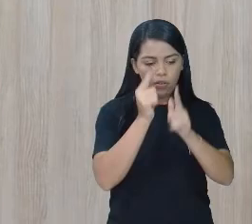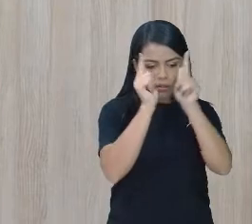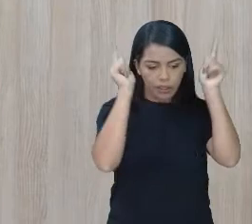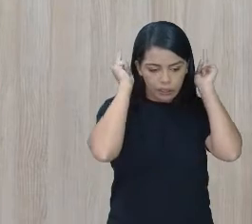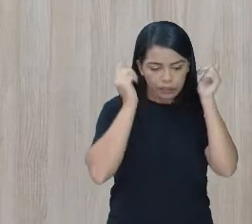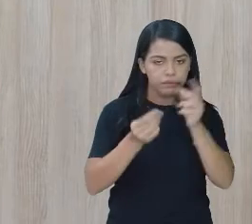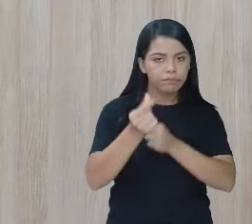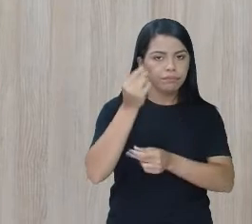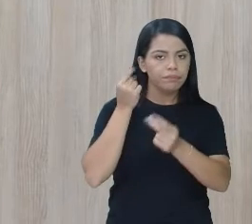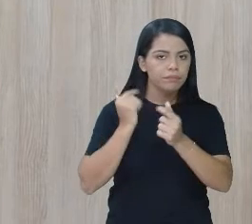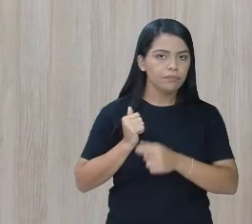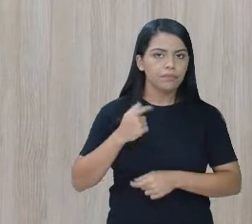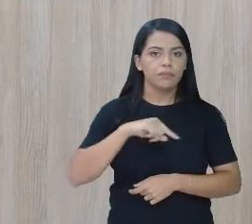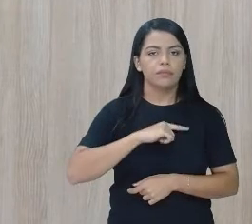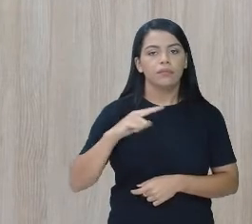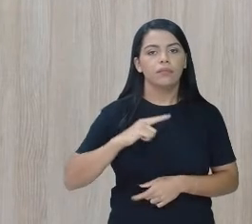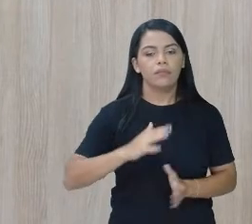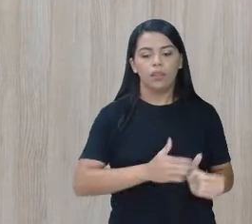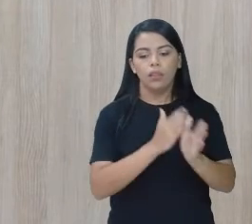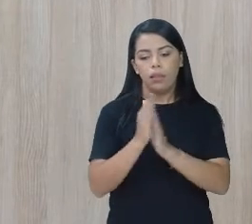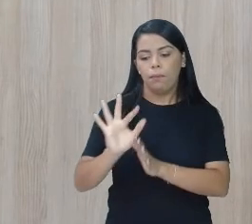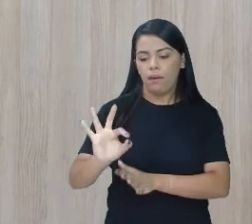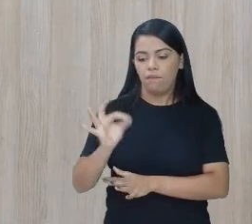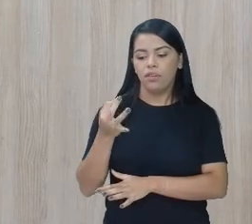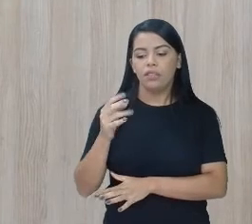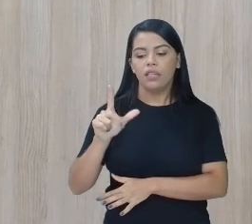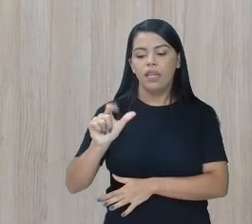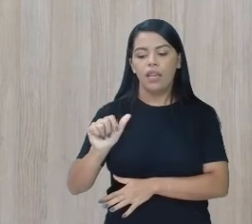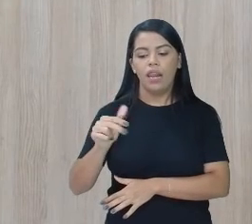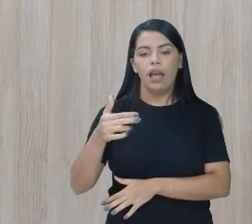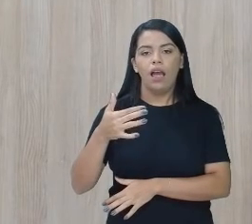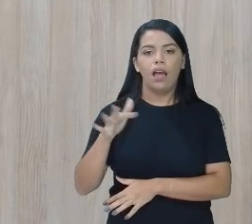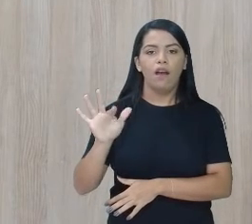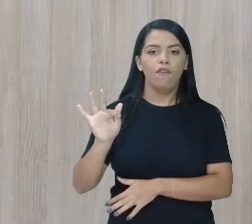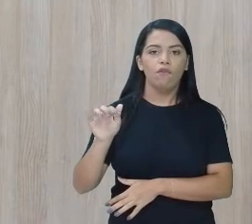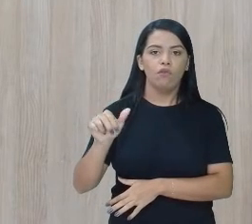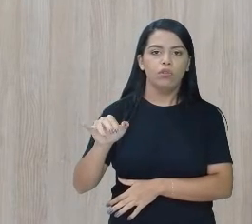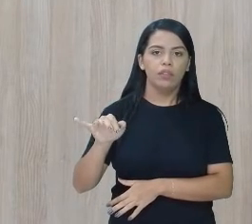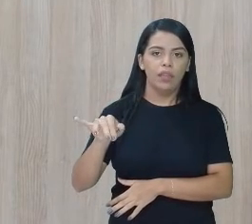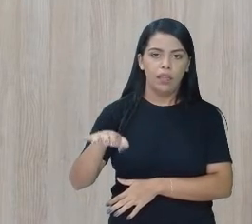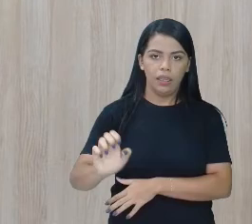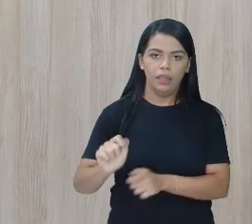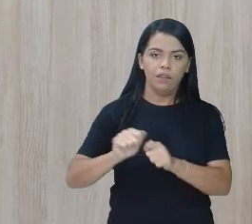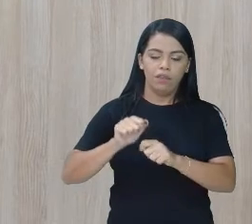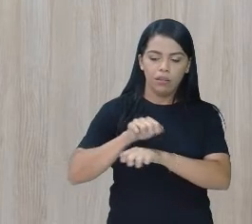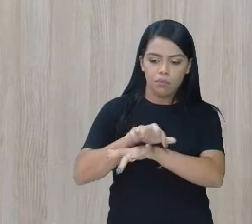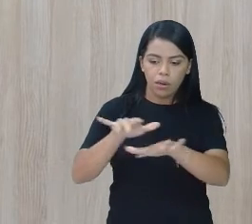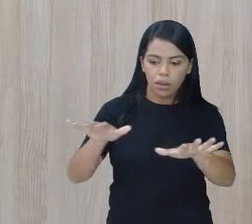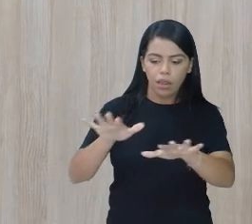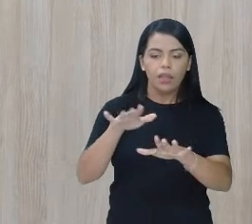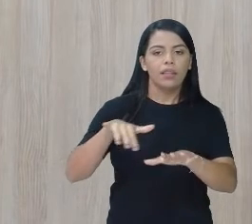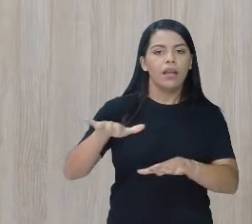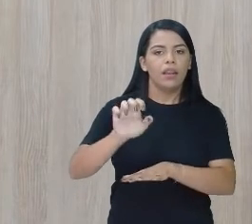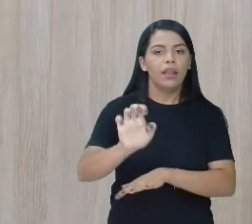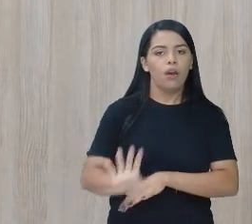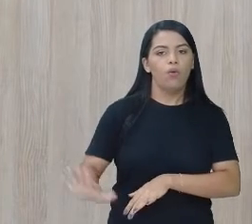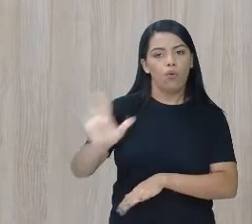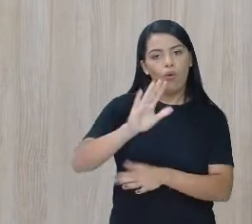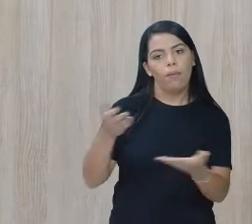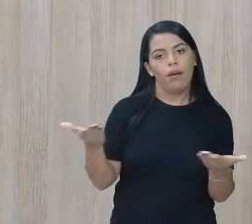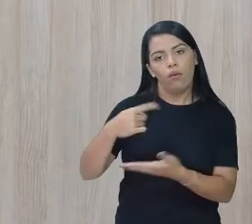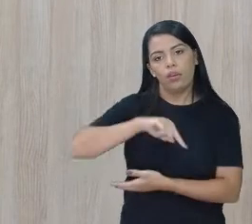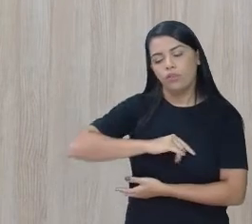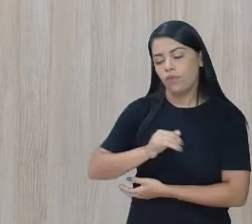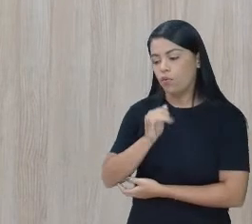tem o La Fontaine que fez essa disseminação da fábula pela Europa. E agora a gente vai conhecer um pouquinho sobre